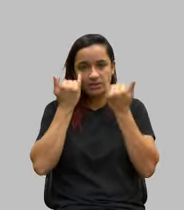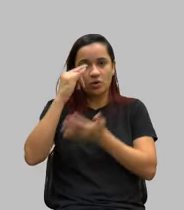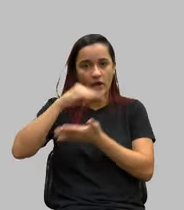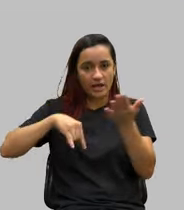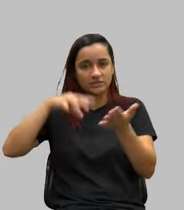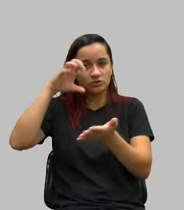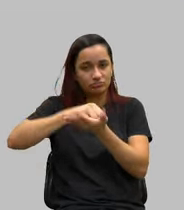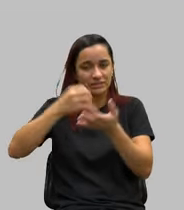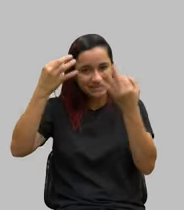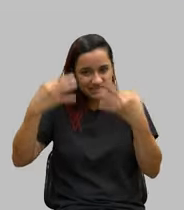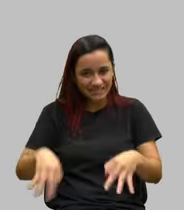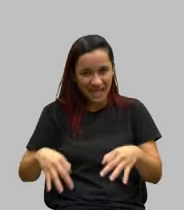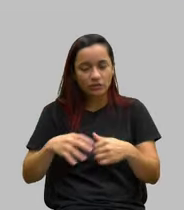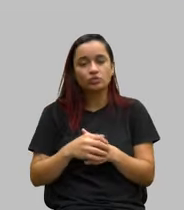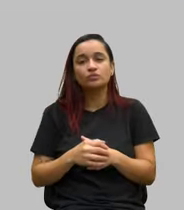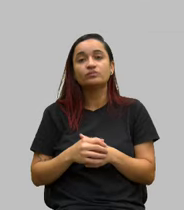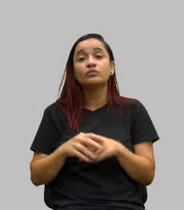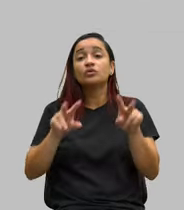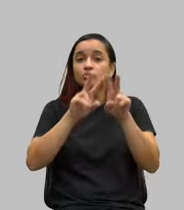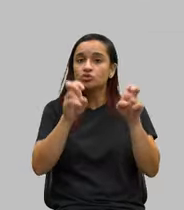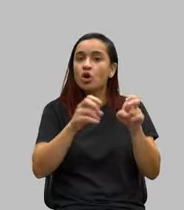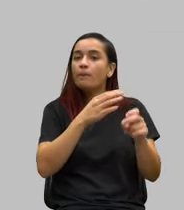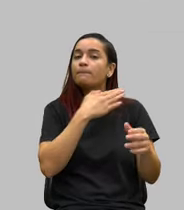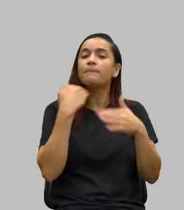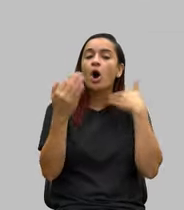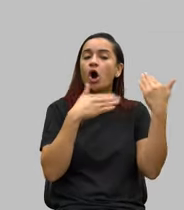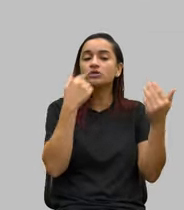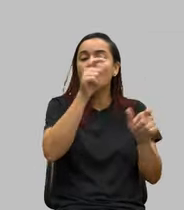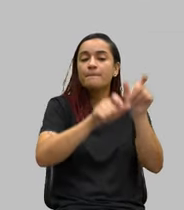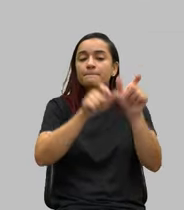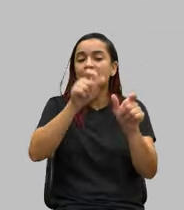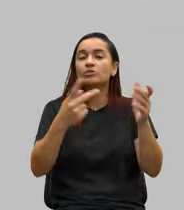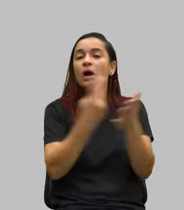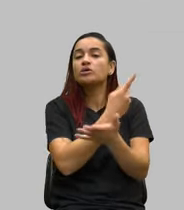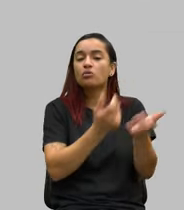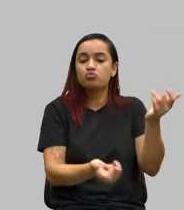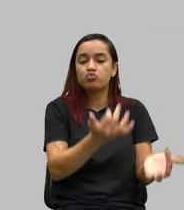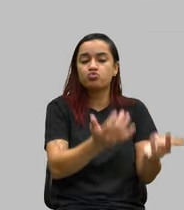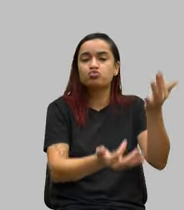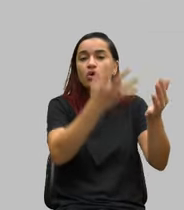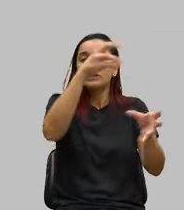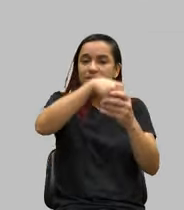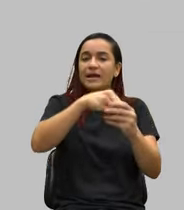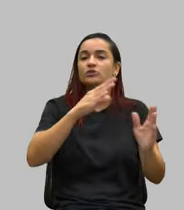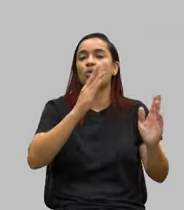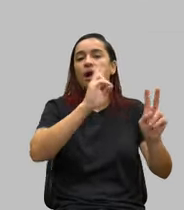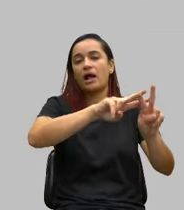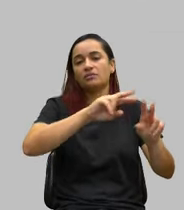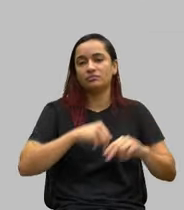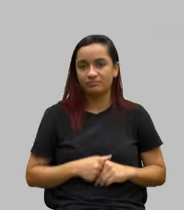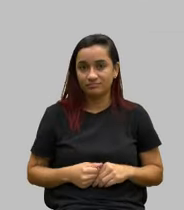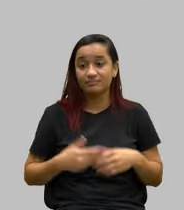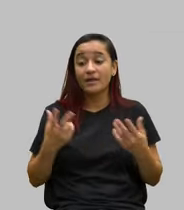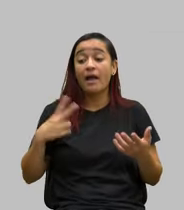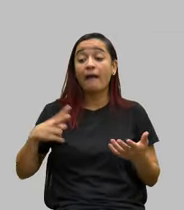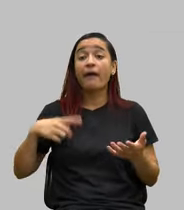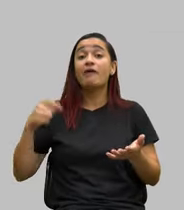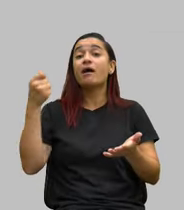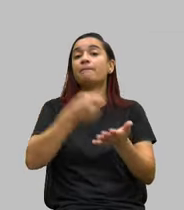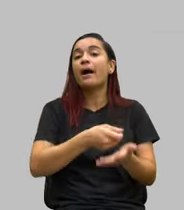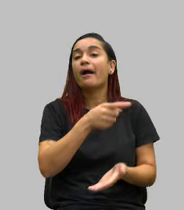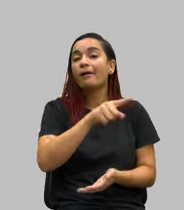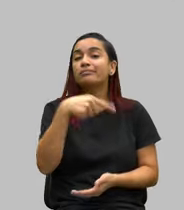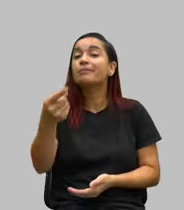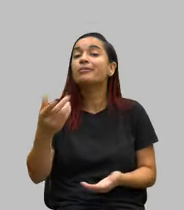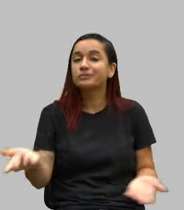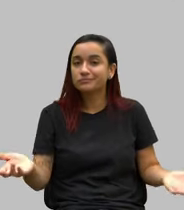certinha das mortes de presos que foram incendiados dentro de cadeia E aí quem vai pagar a conta depois